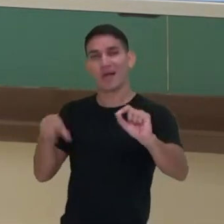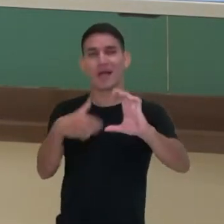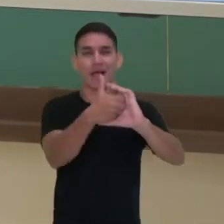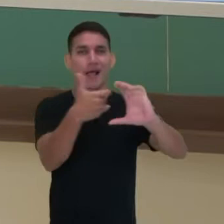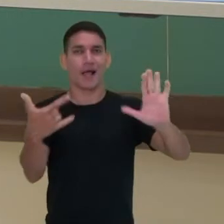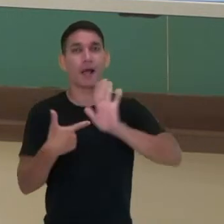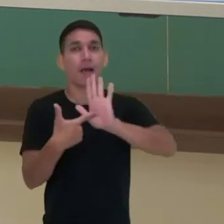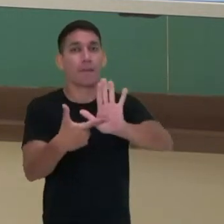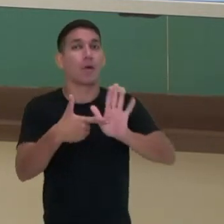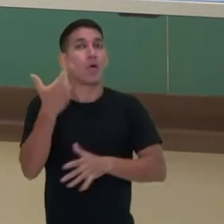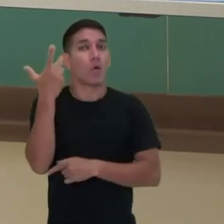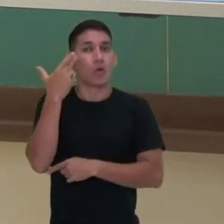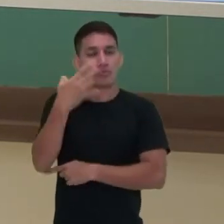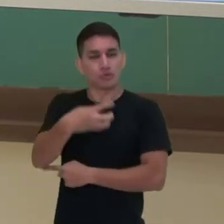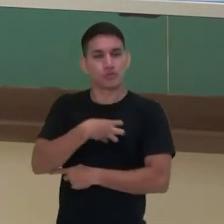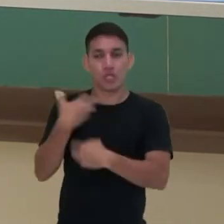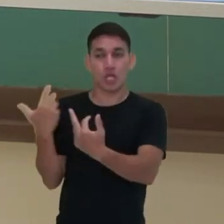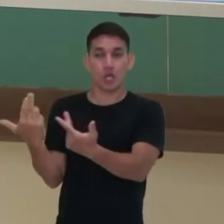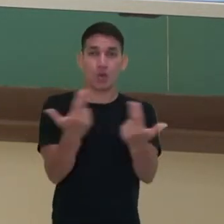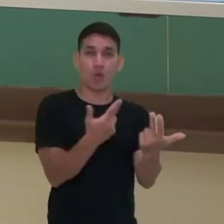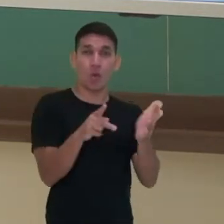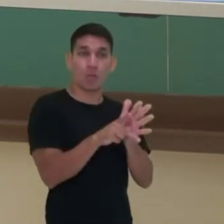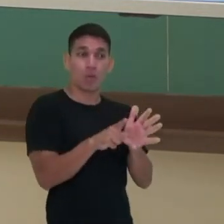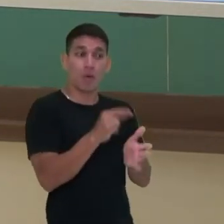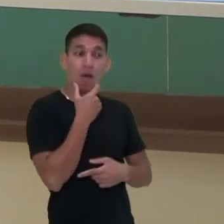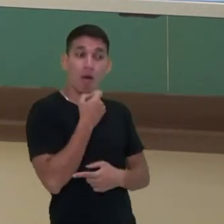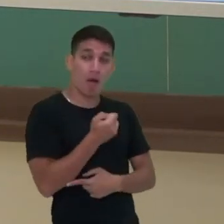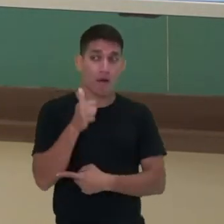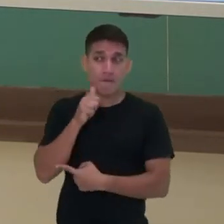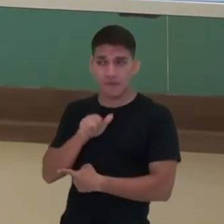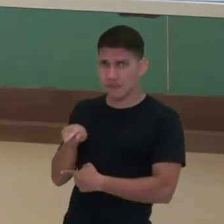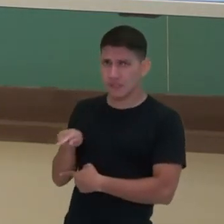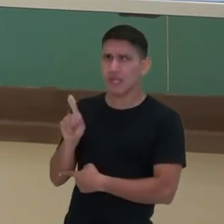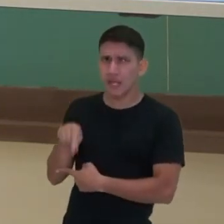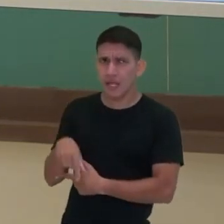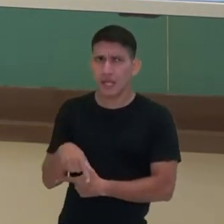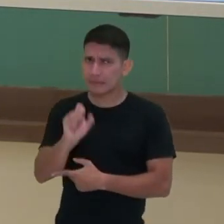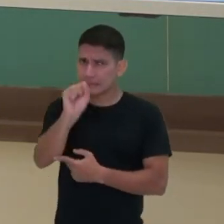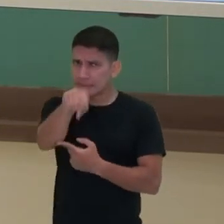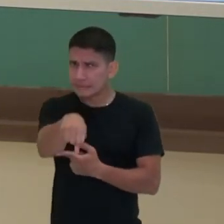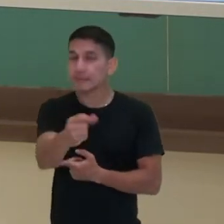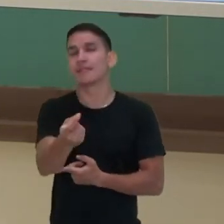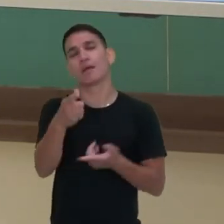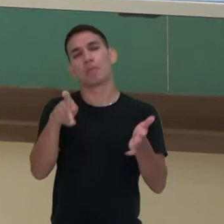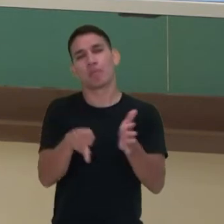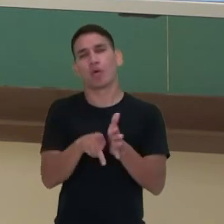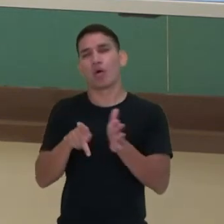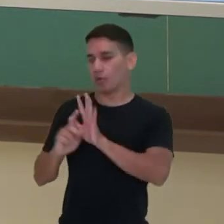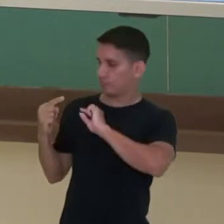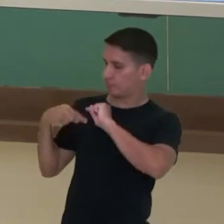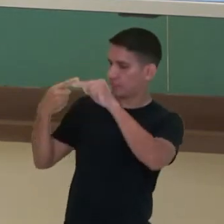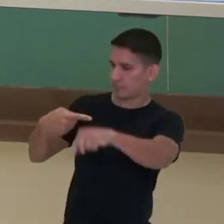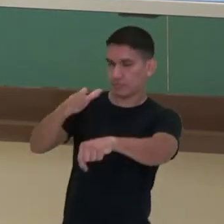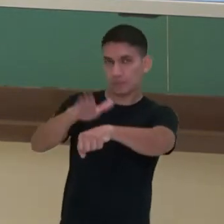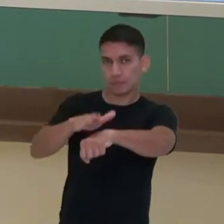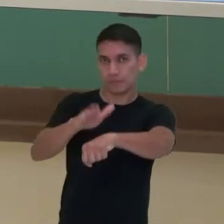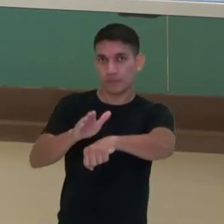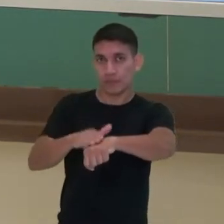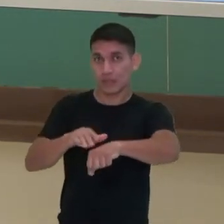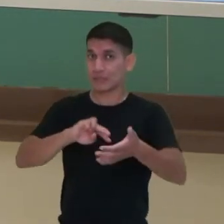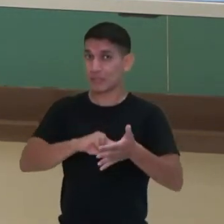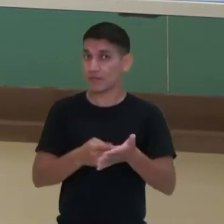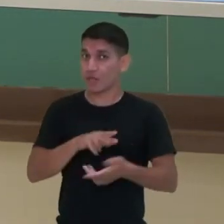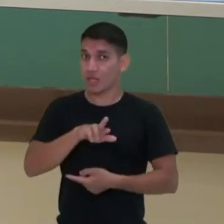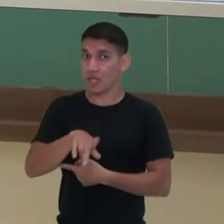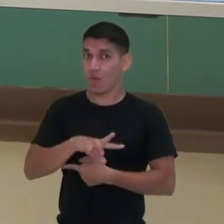característica aparece de forma igual tanto em machos quanto em fêmeas? Se sim, é uma herança autossômica, ou seja, ela não está